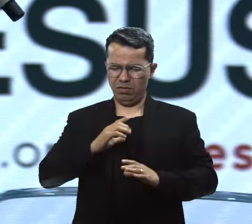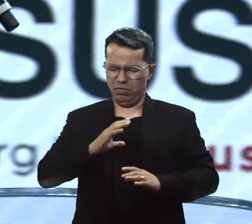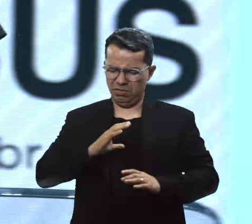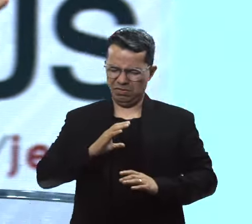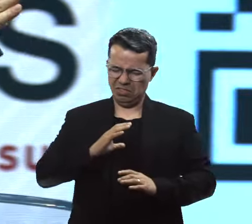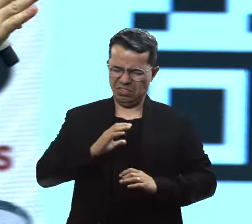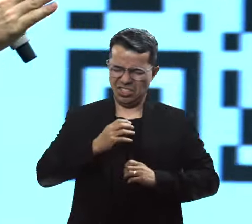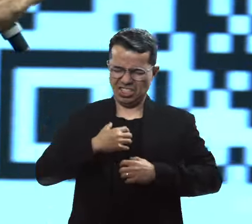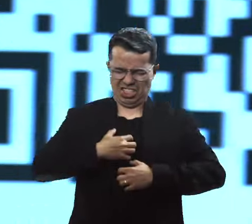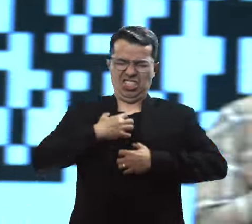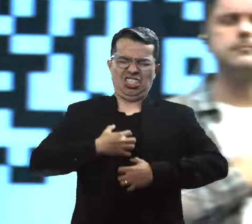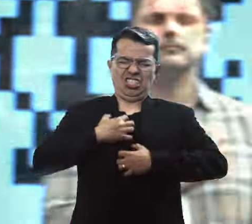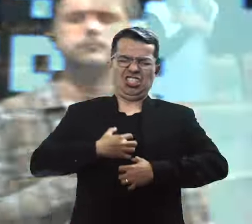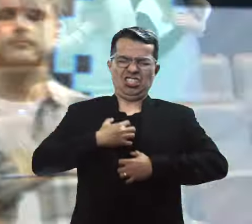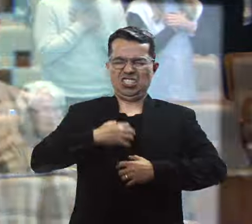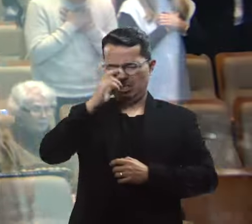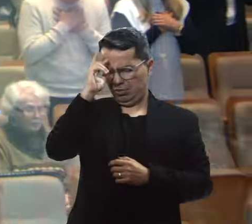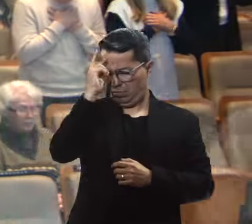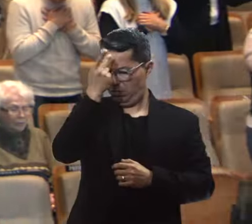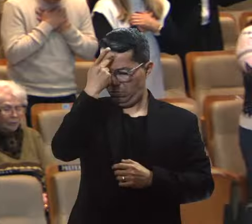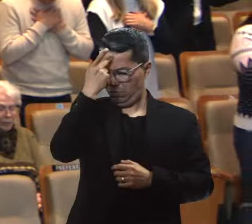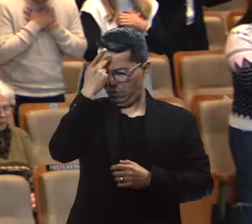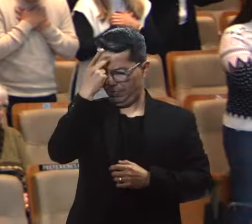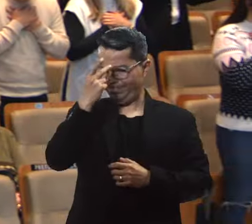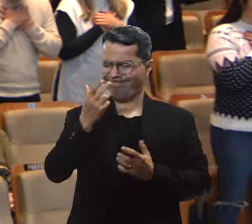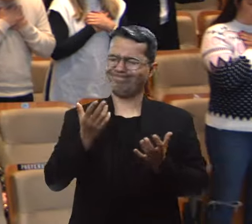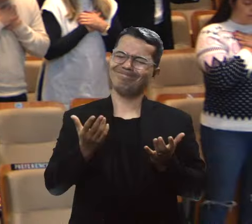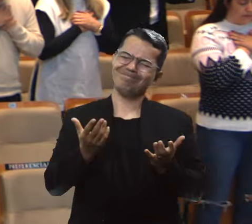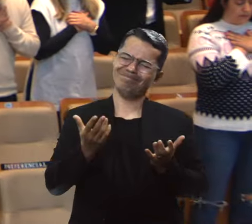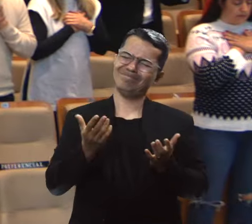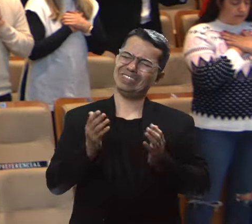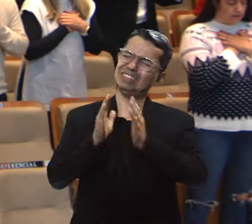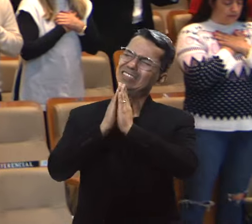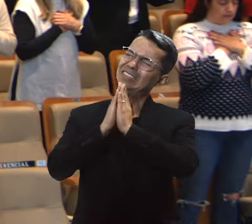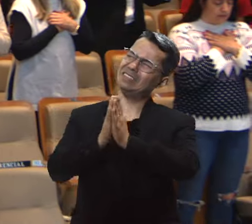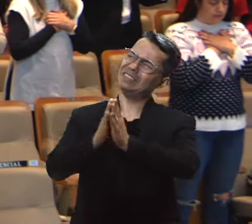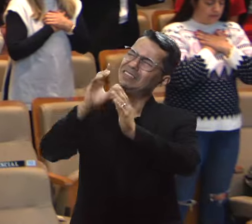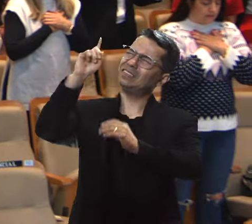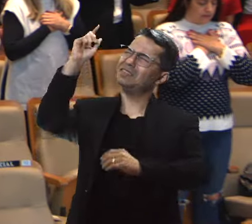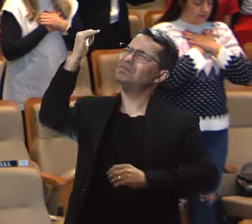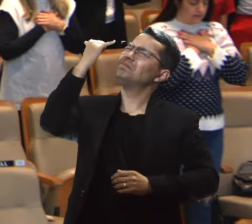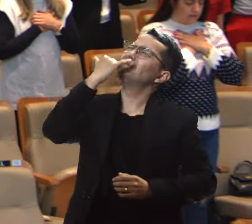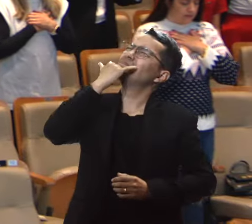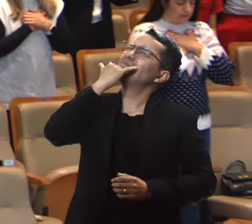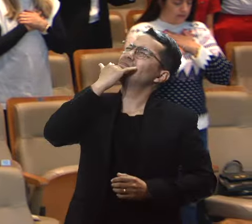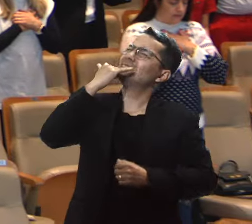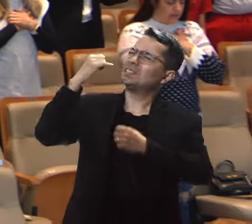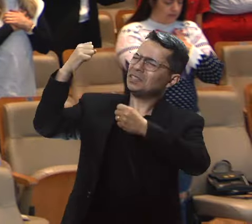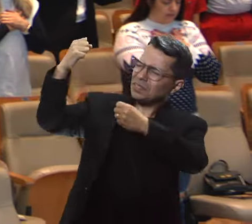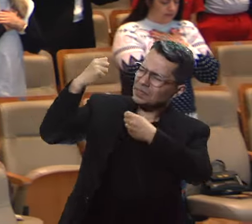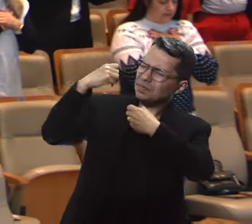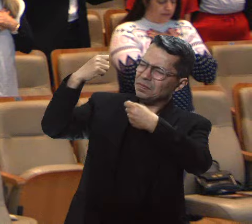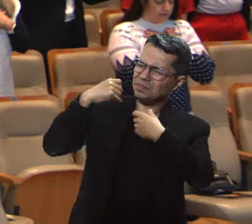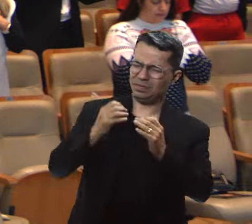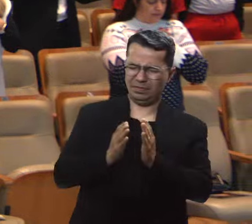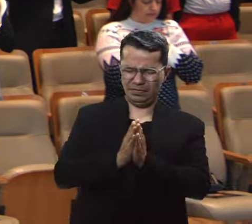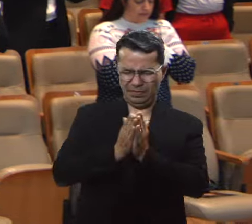áreas da nossa vida que não temos obedecido ao Senhor, como a palavra de Deus ensina,